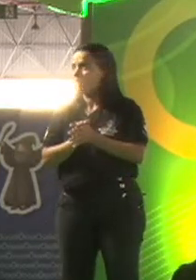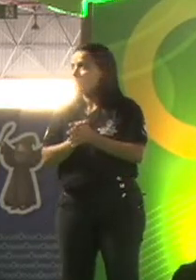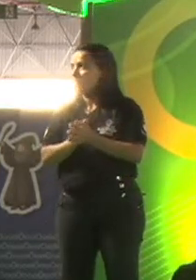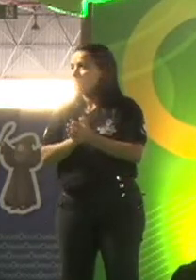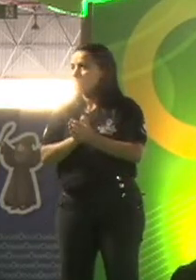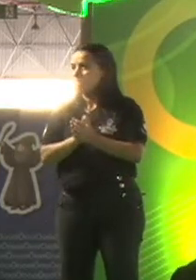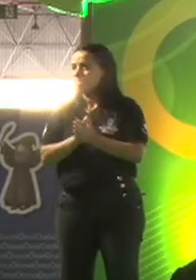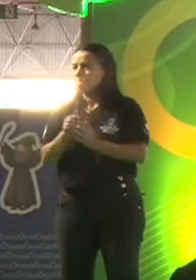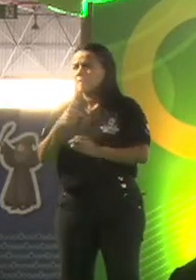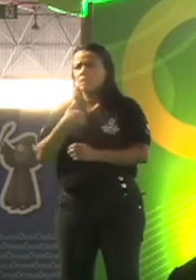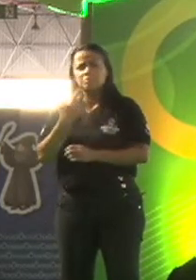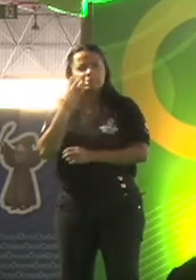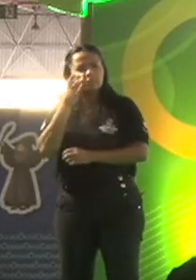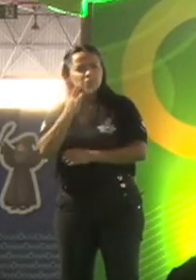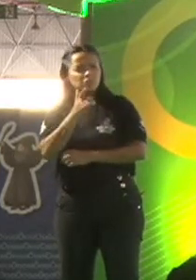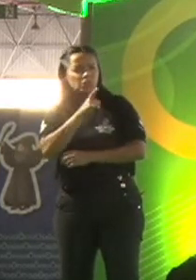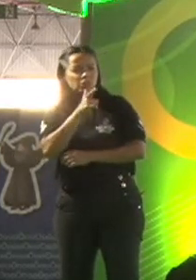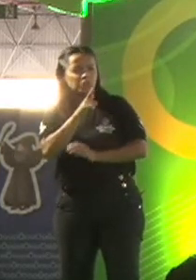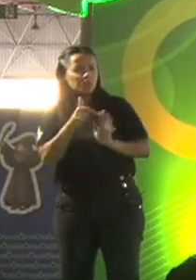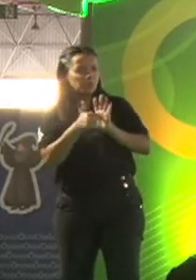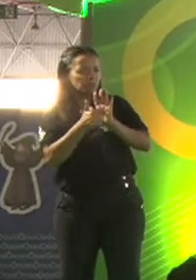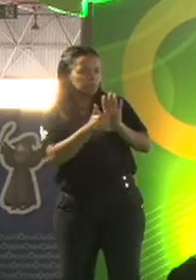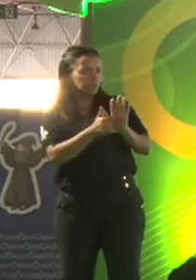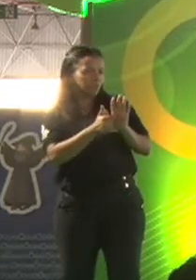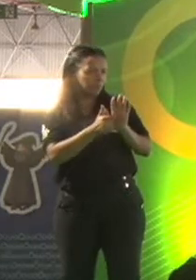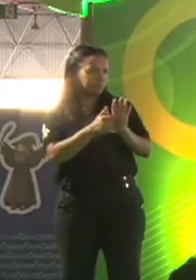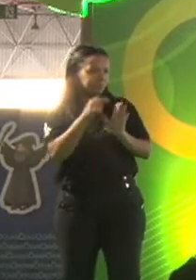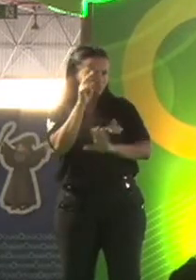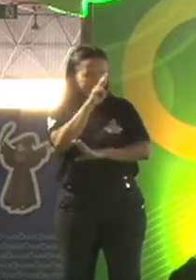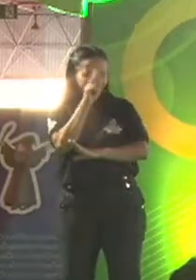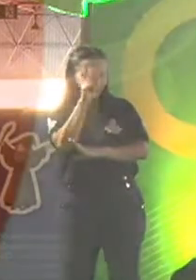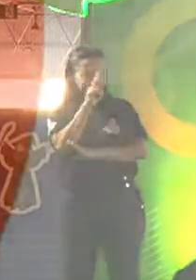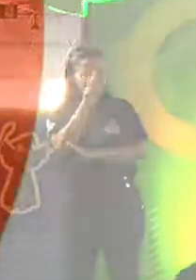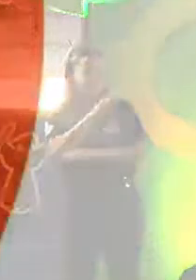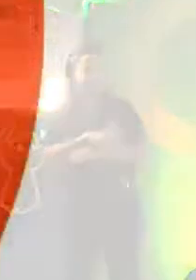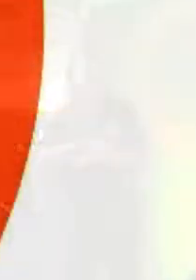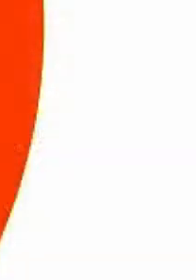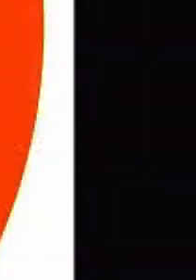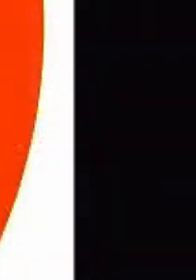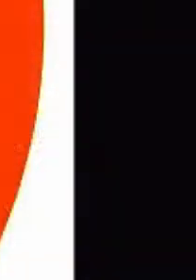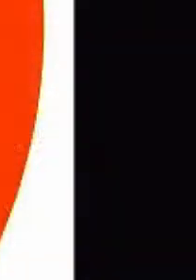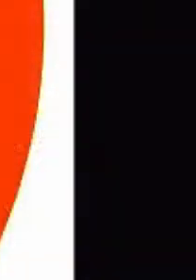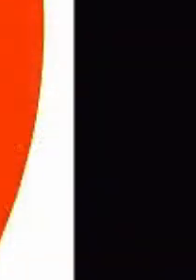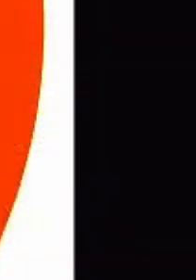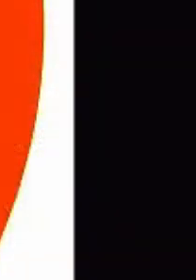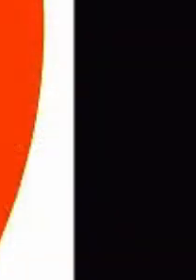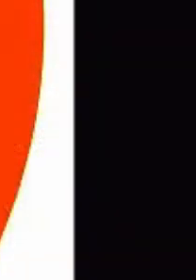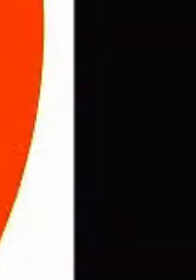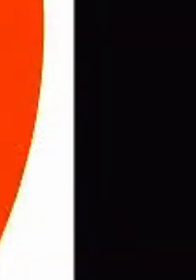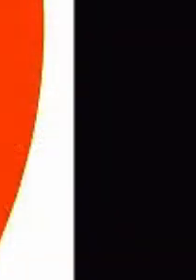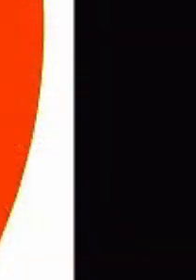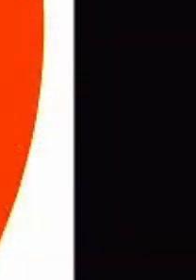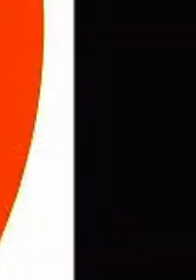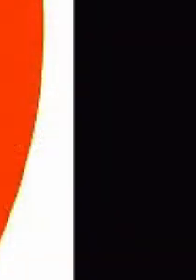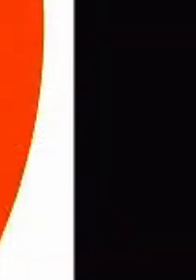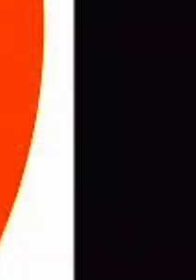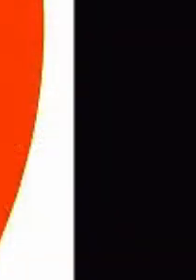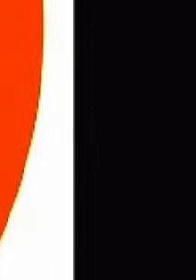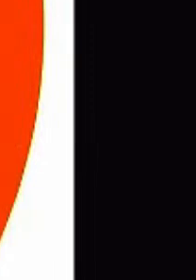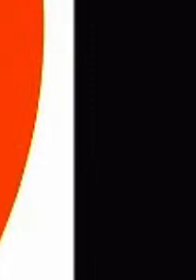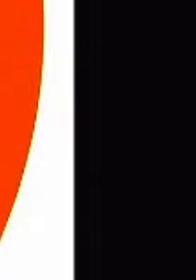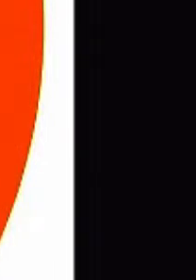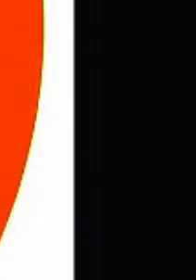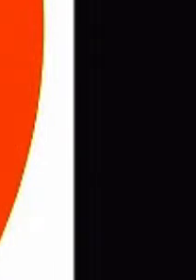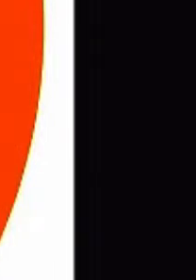eu não sei se eu vou conseguir exibir esse caso aqui do ais aqui eu acho que eu fiquei sem Opa achou